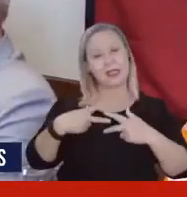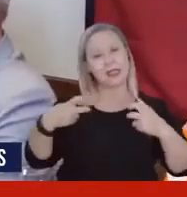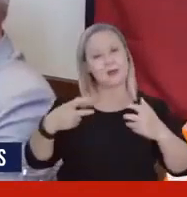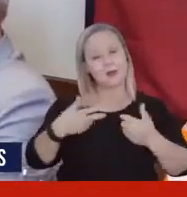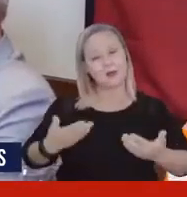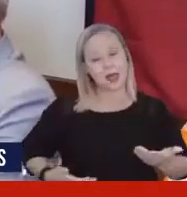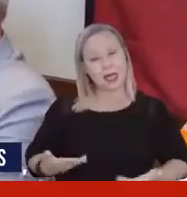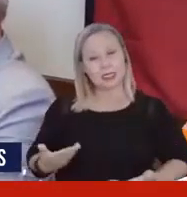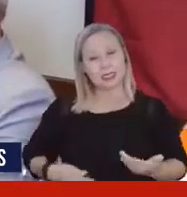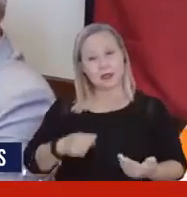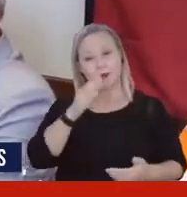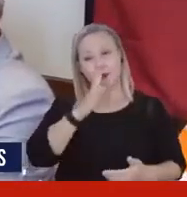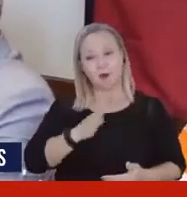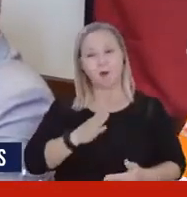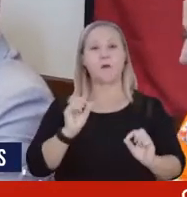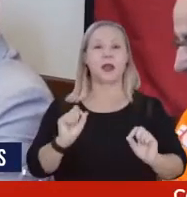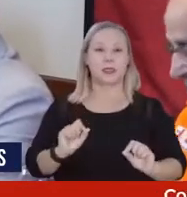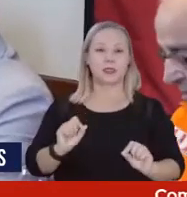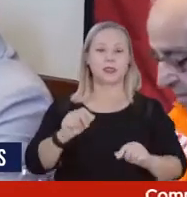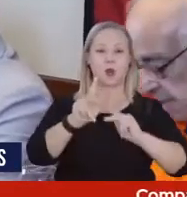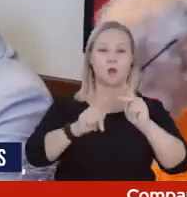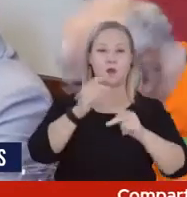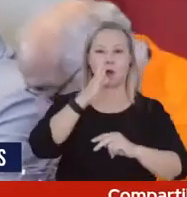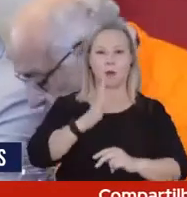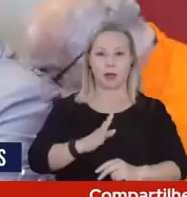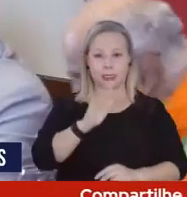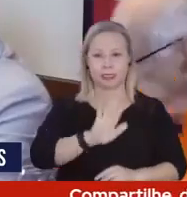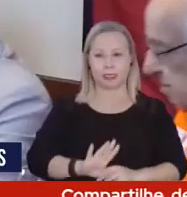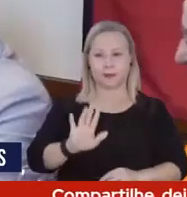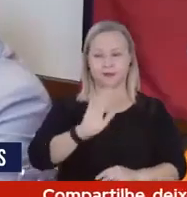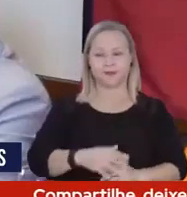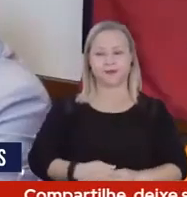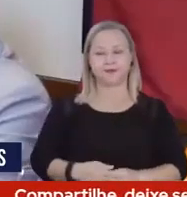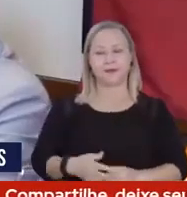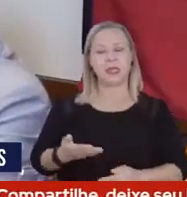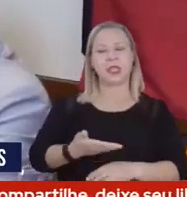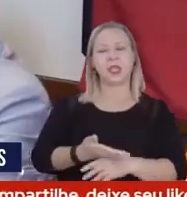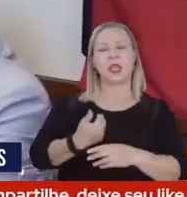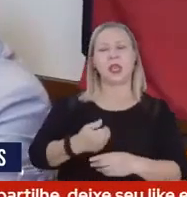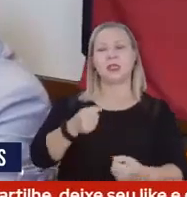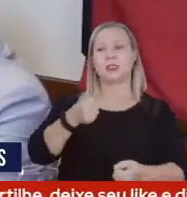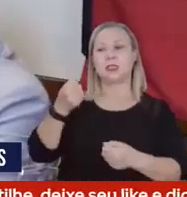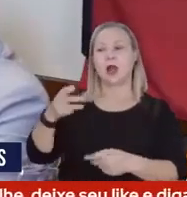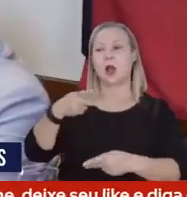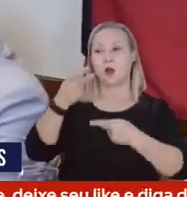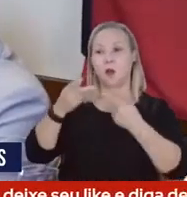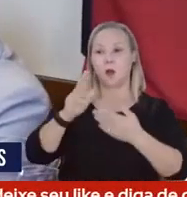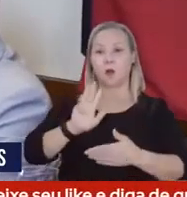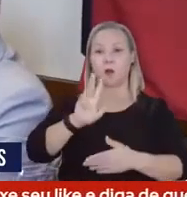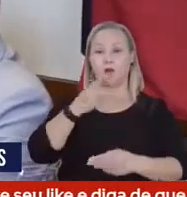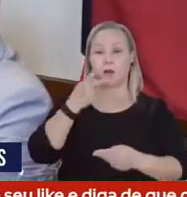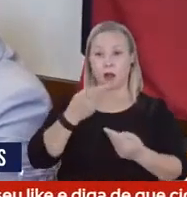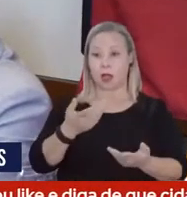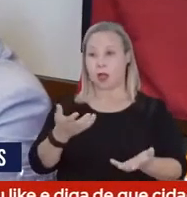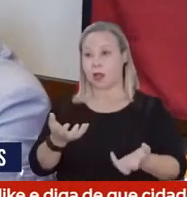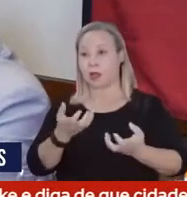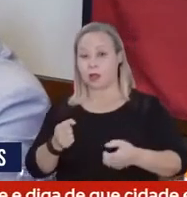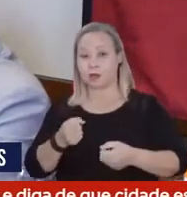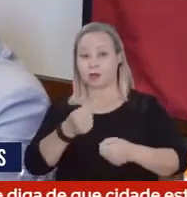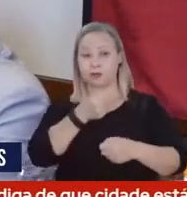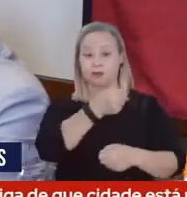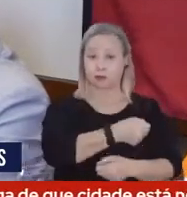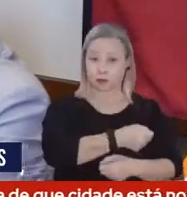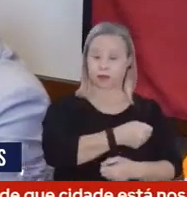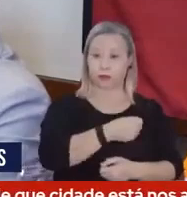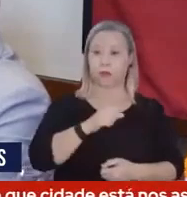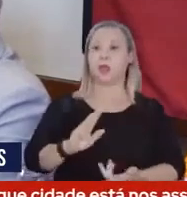brasileiro. Antes de passar ao presidente Lula, eu quero passar aqui ao companheiro David, que é o presidente da nossa Federação